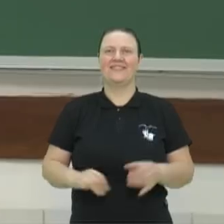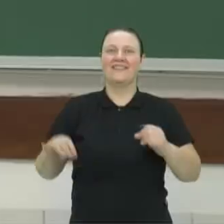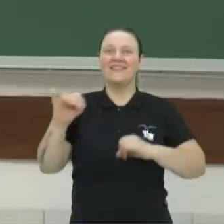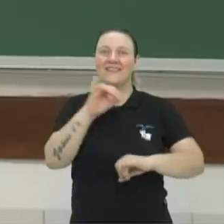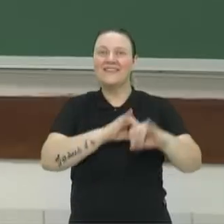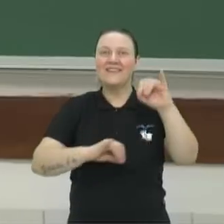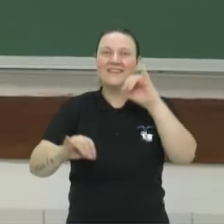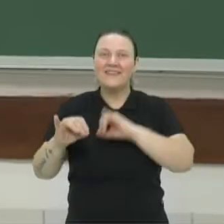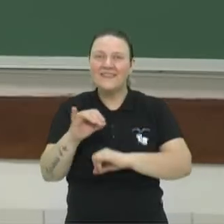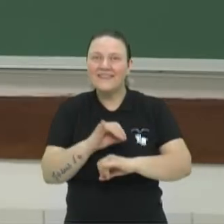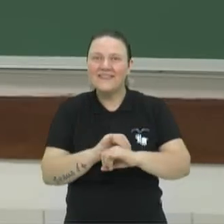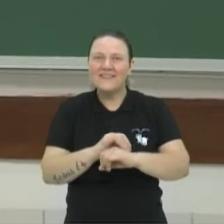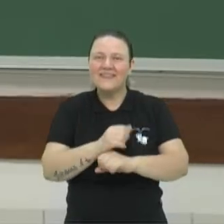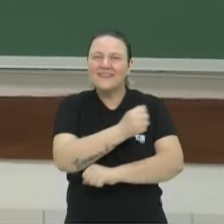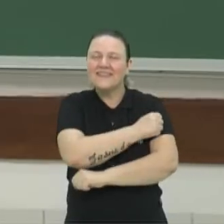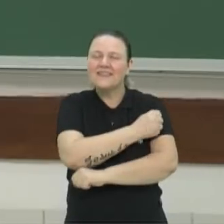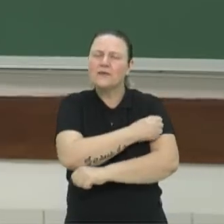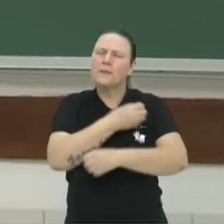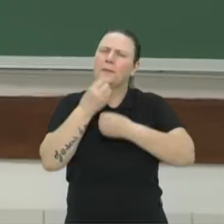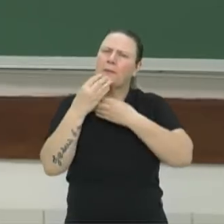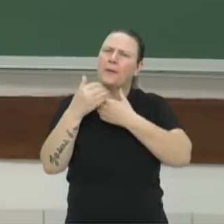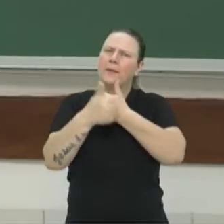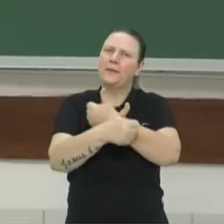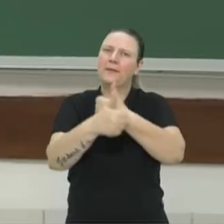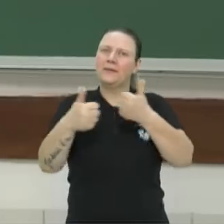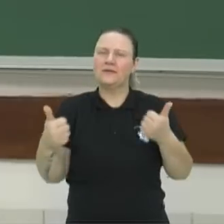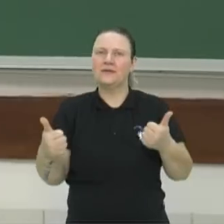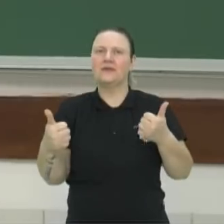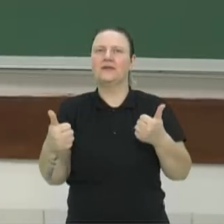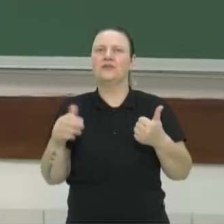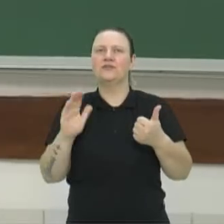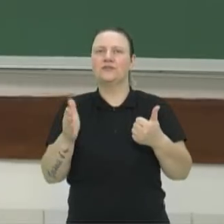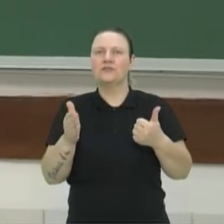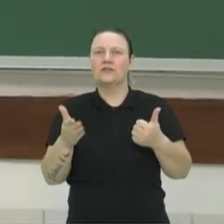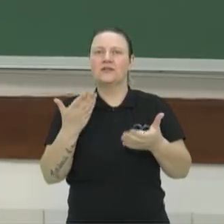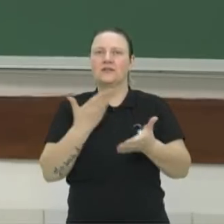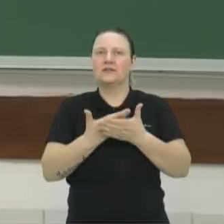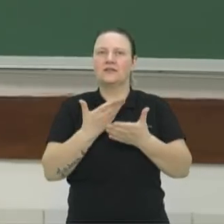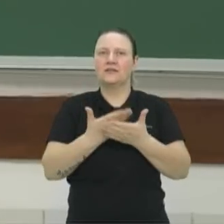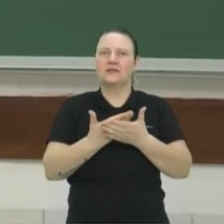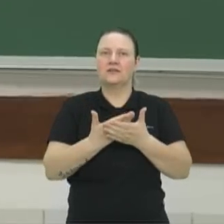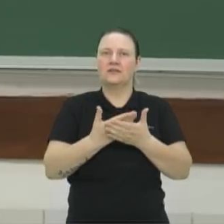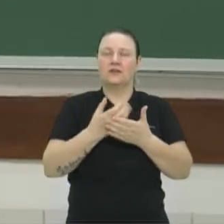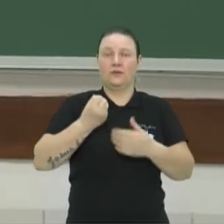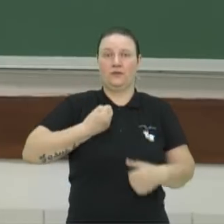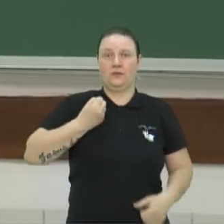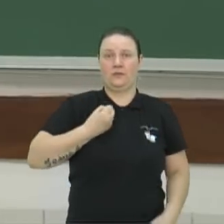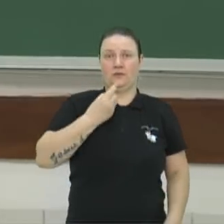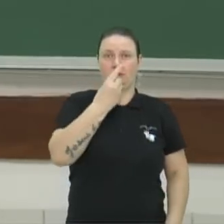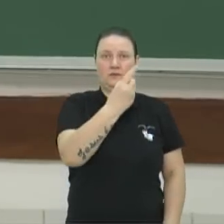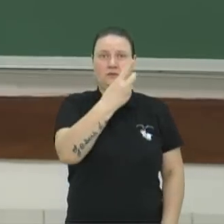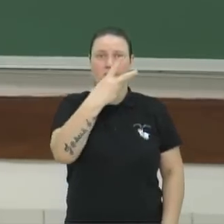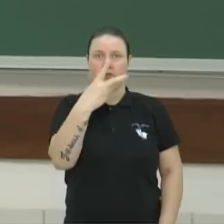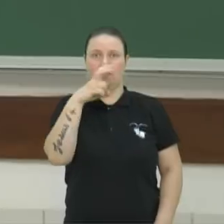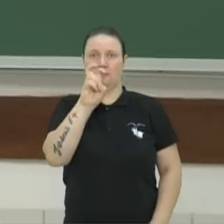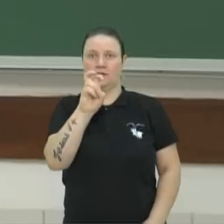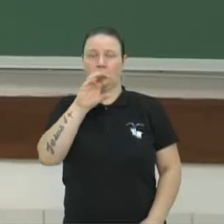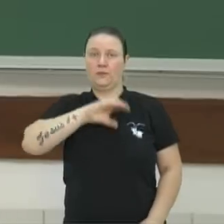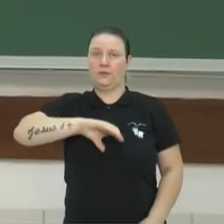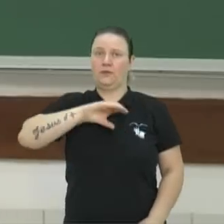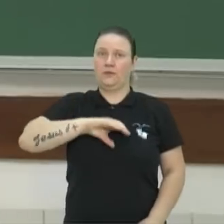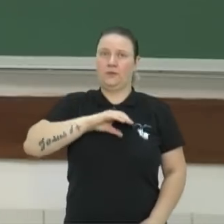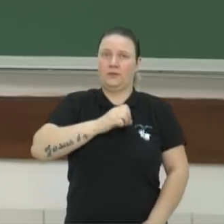E aí, galera, mais uma aula, tudo bem com vocês? Já estamos na aula número 125 de língua portuguesa